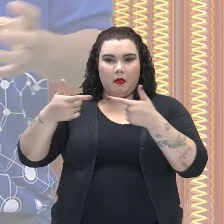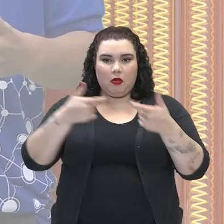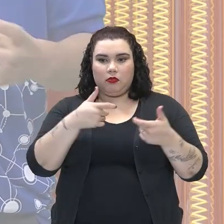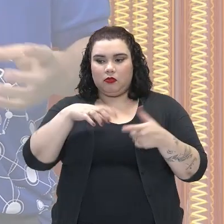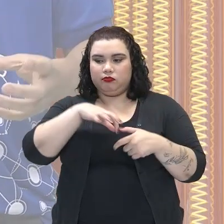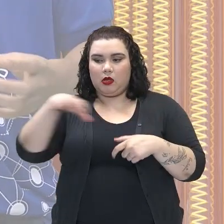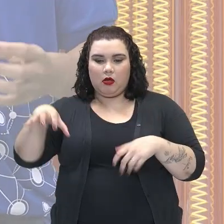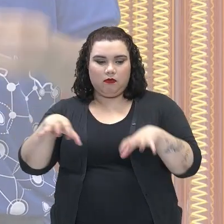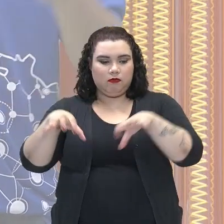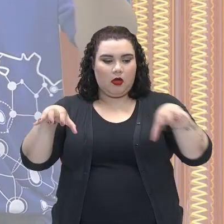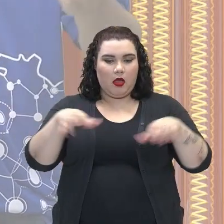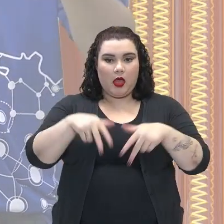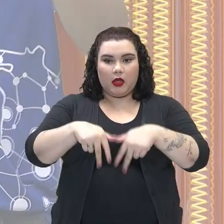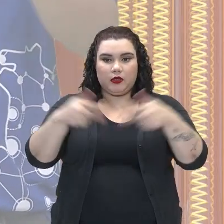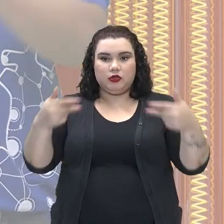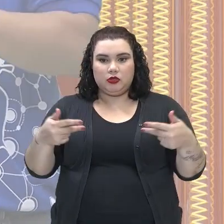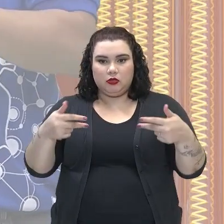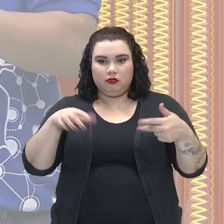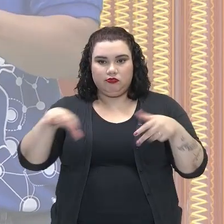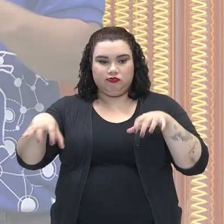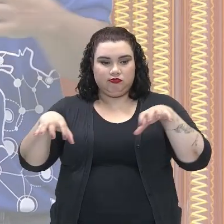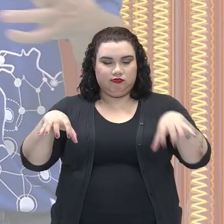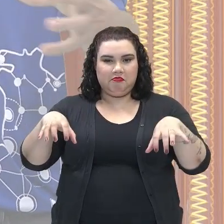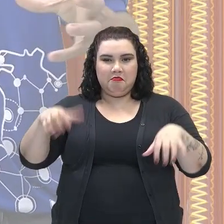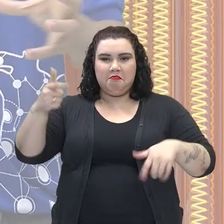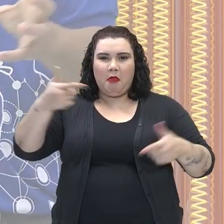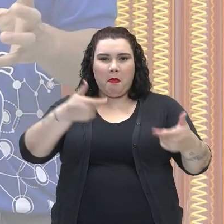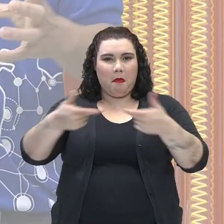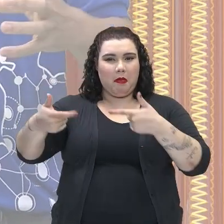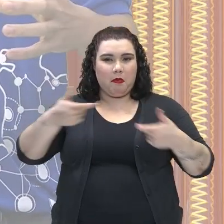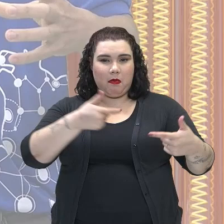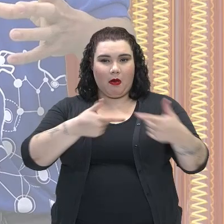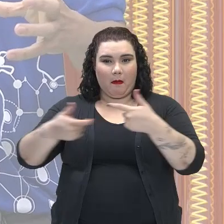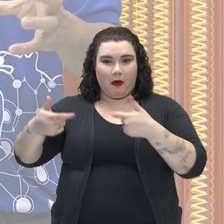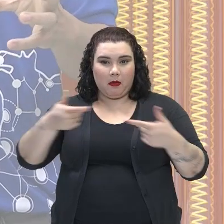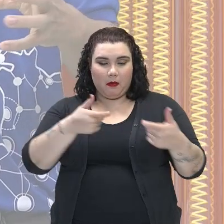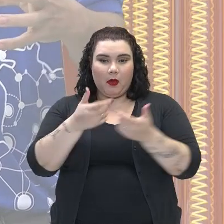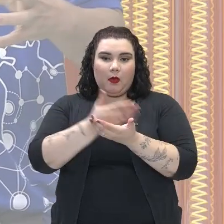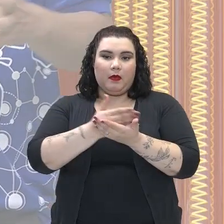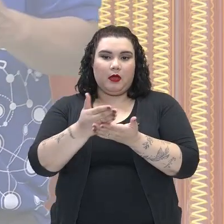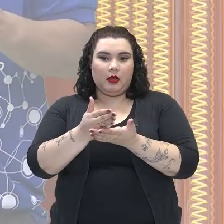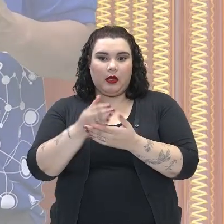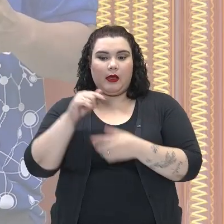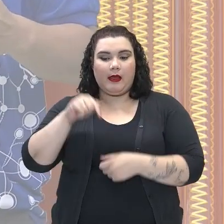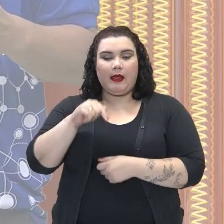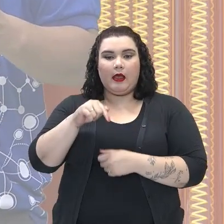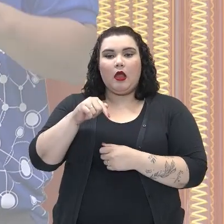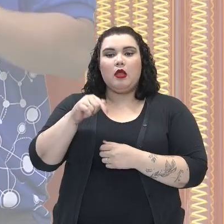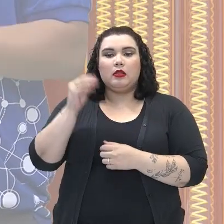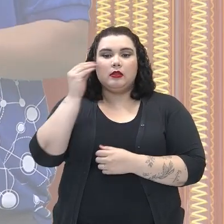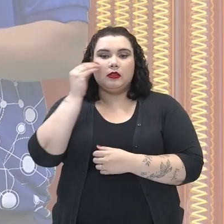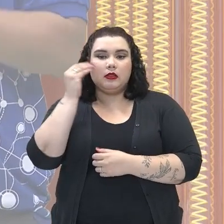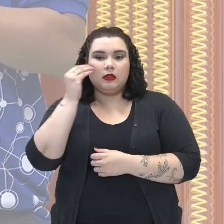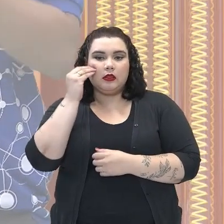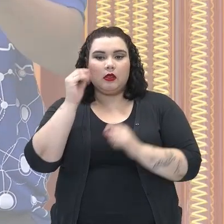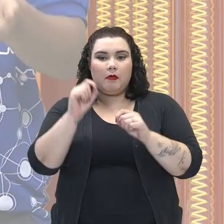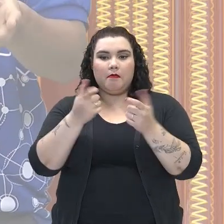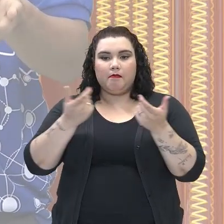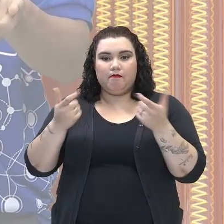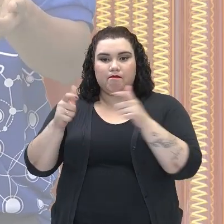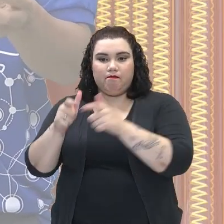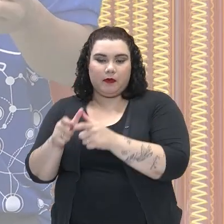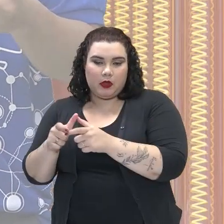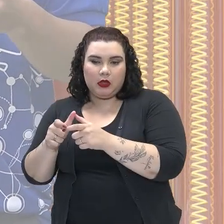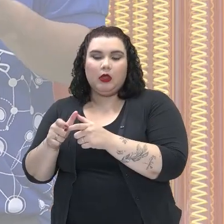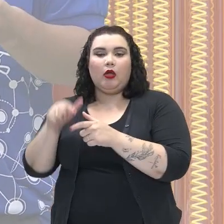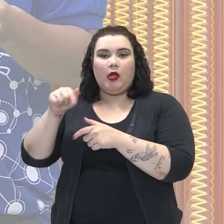duas etnias diferentes, né, os Tutsis e os Hutus, né, que ele tenta salvar ali a etnia que está em minoria, que são os